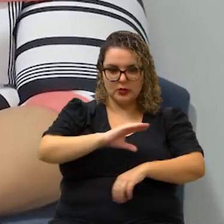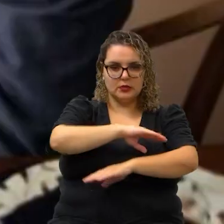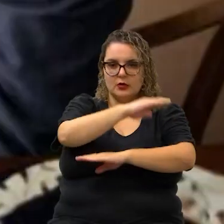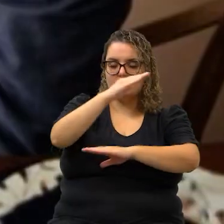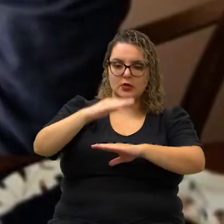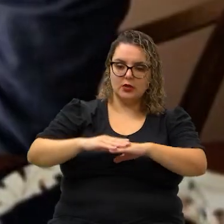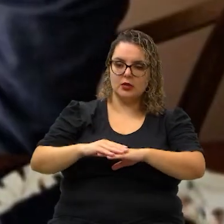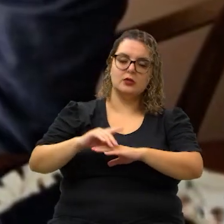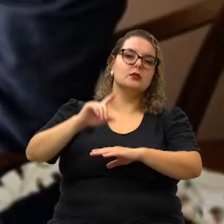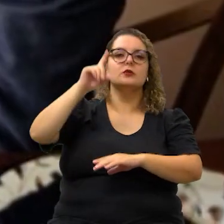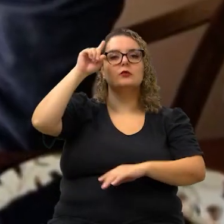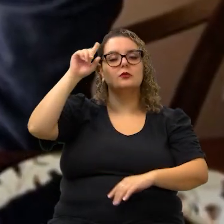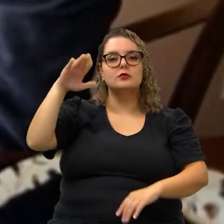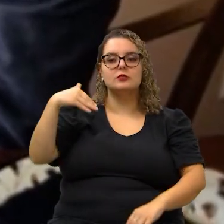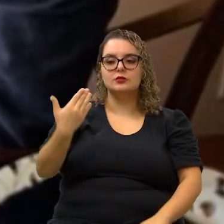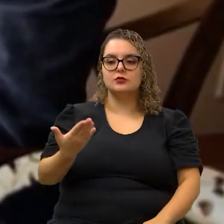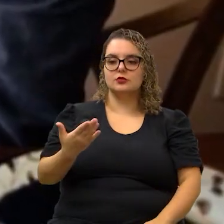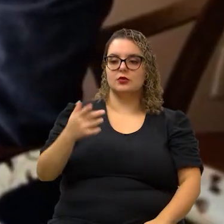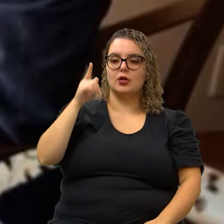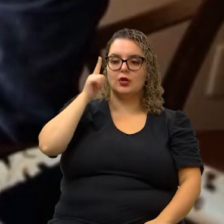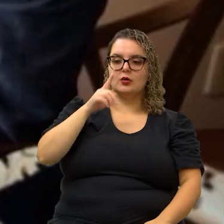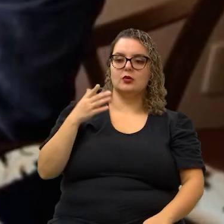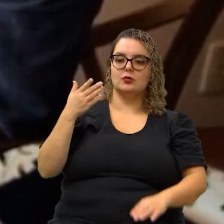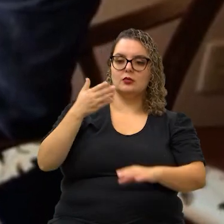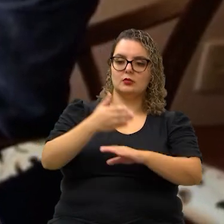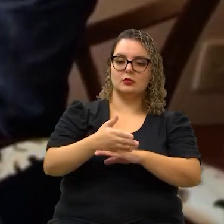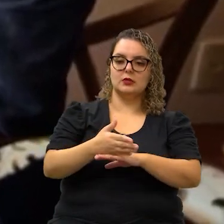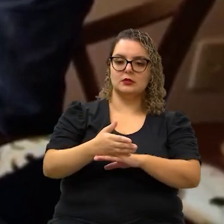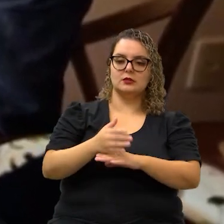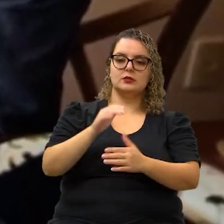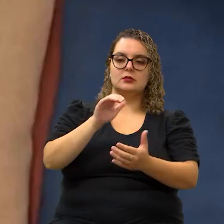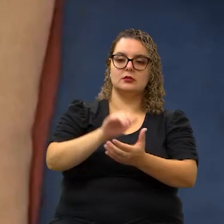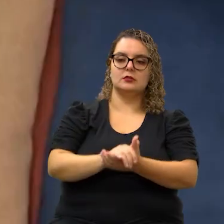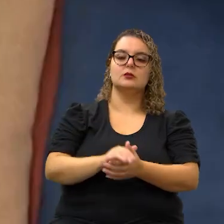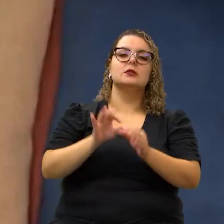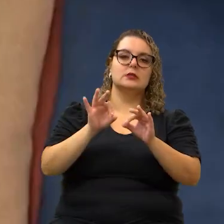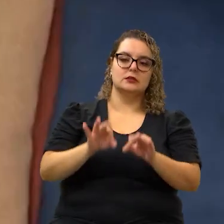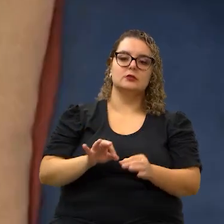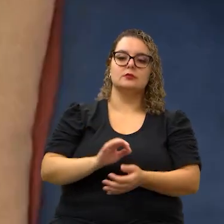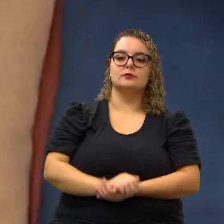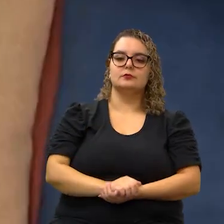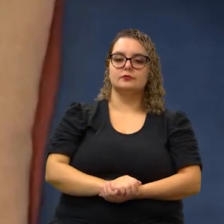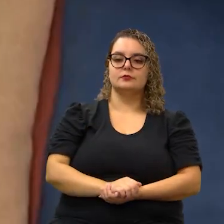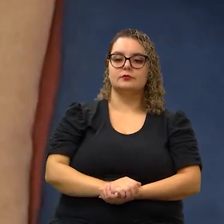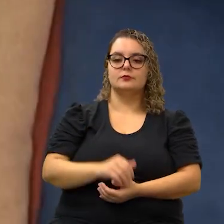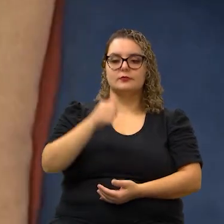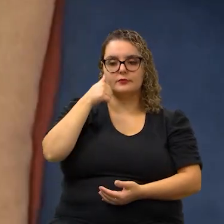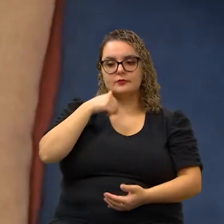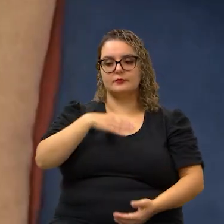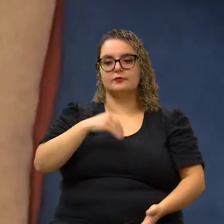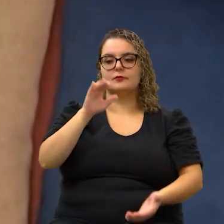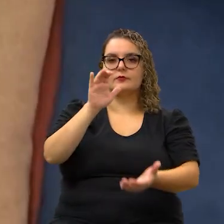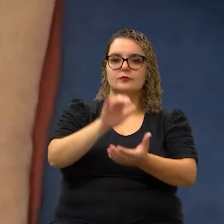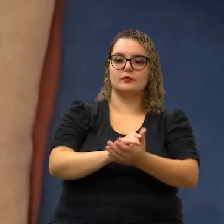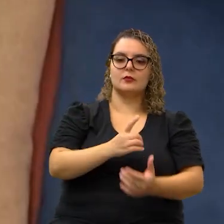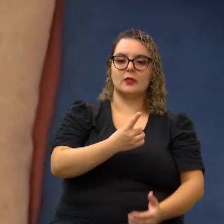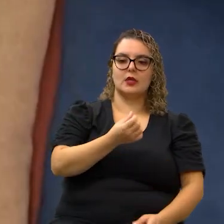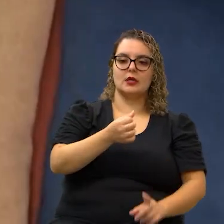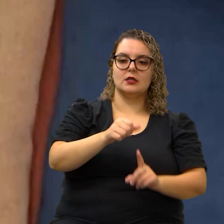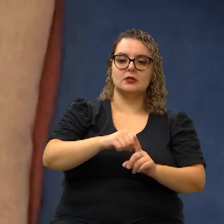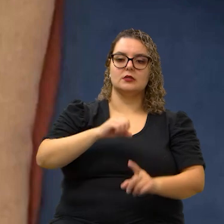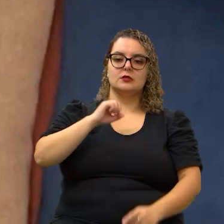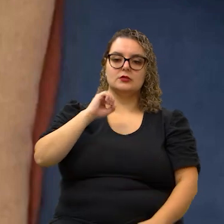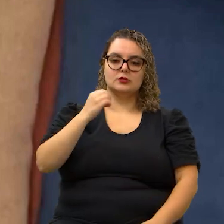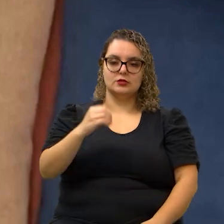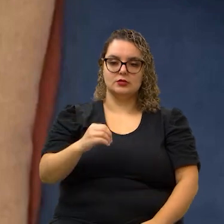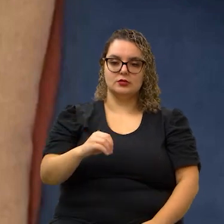conseguisse participar do casamento. E deu certo. Ela se casou dia 16 de outubro e eu fiz o meu transplante no